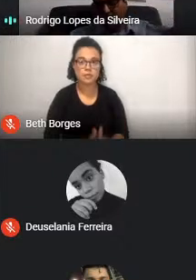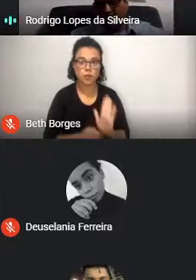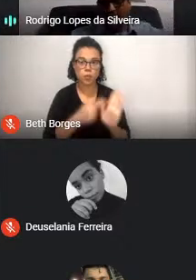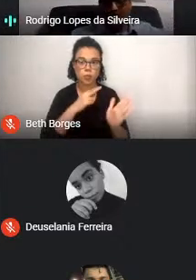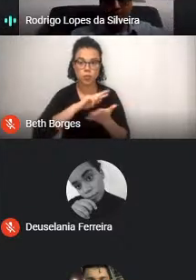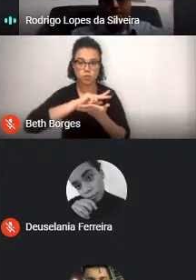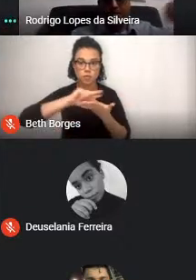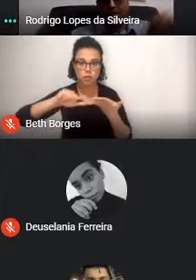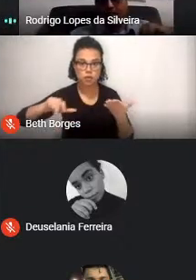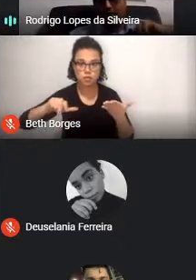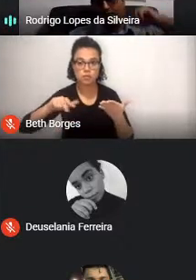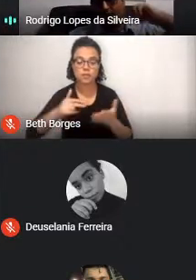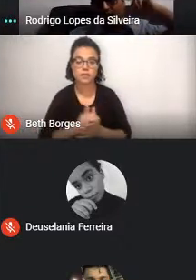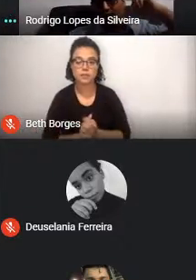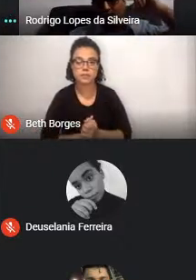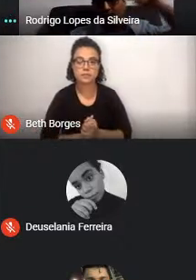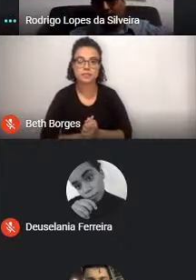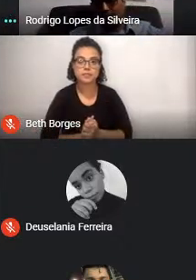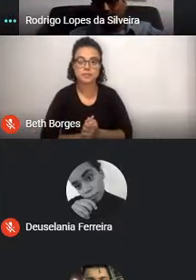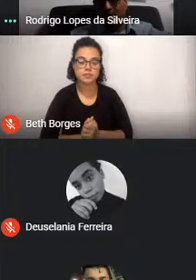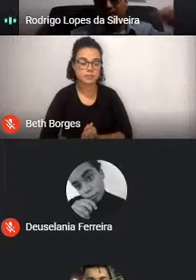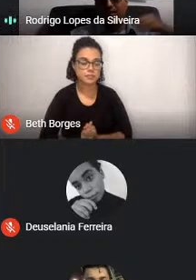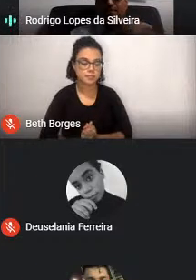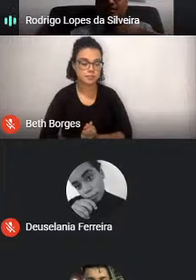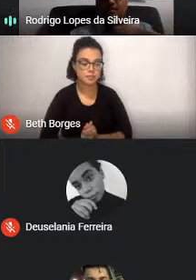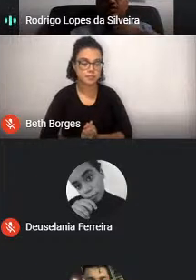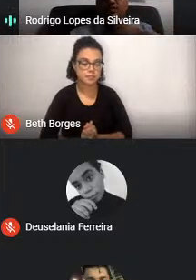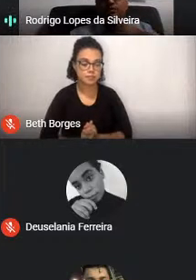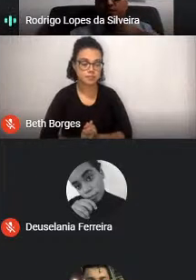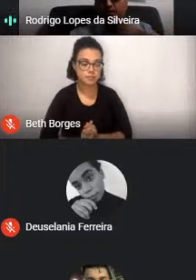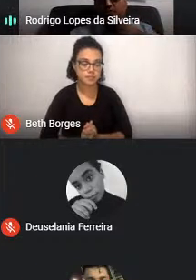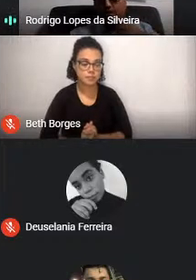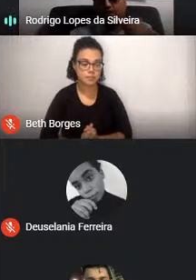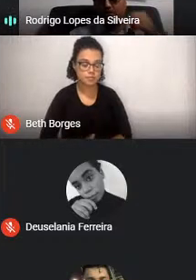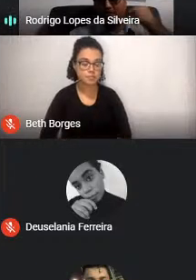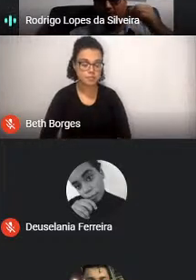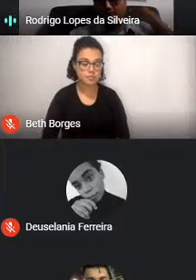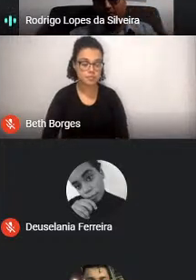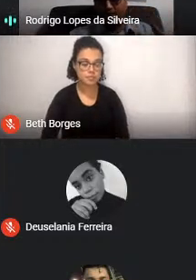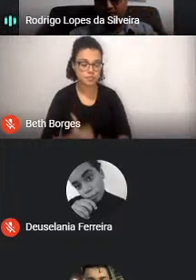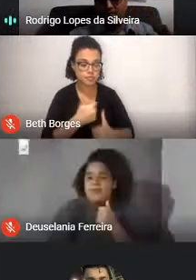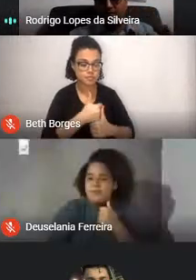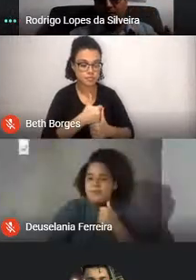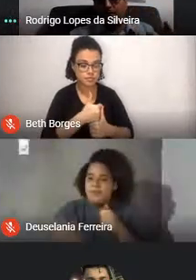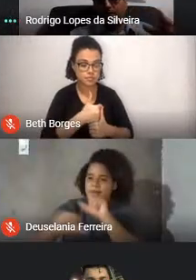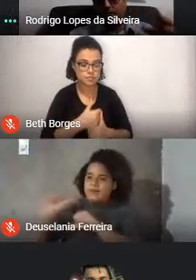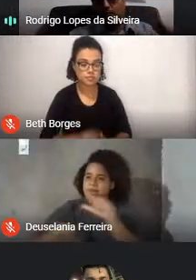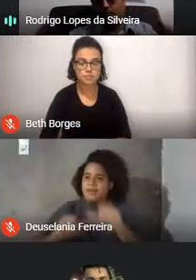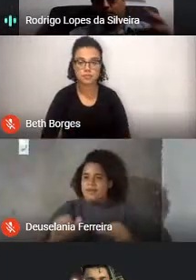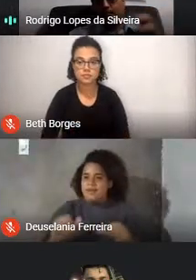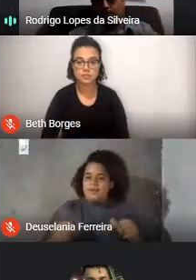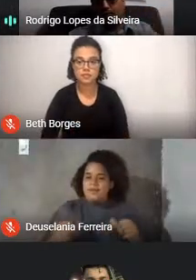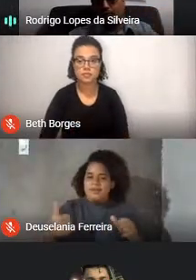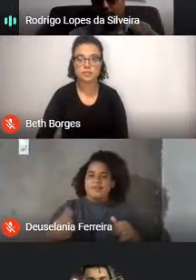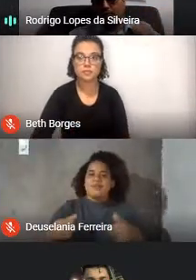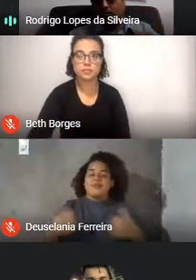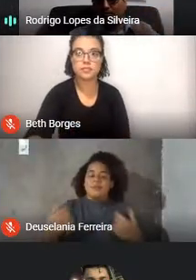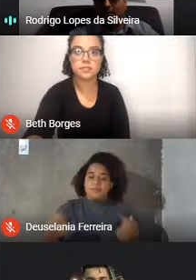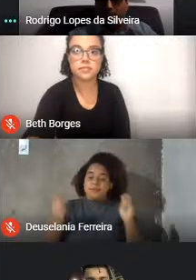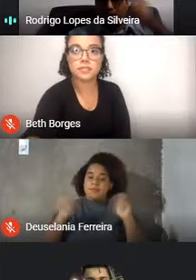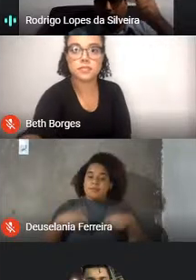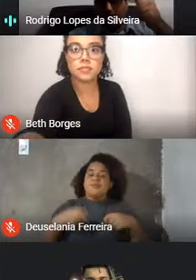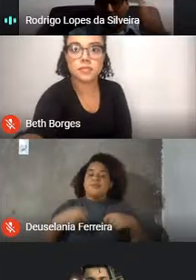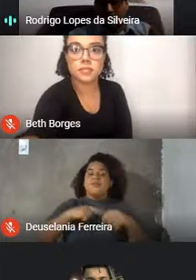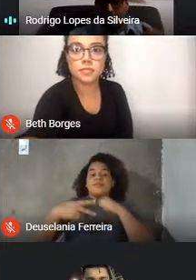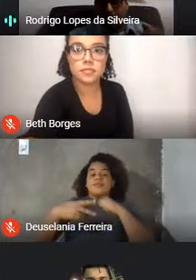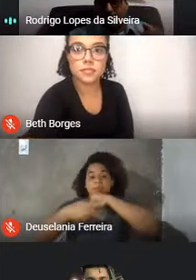Lilly também, né? E assim a gente vai conseguindo chegar de uma maneira bem enfática. Então, esses protocolos não são